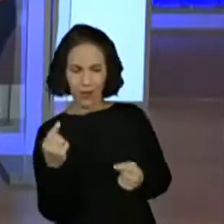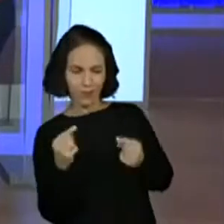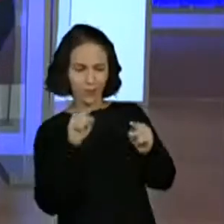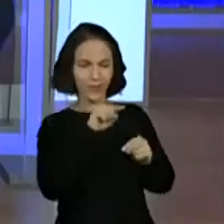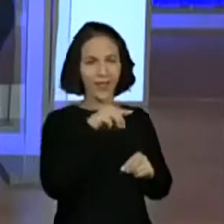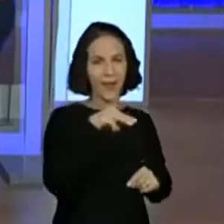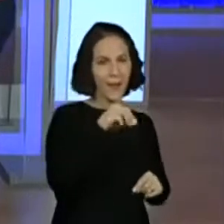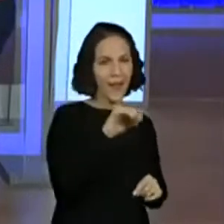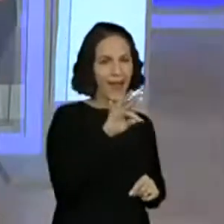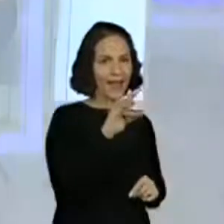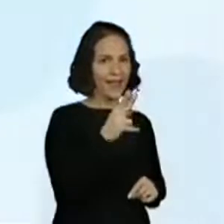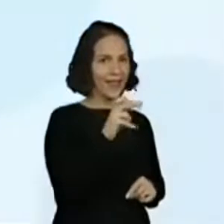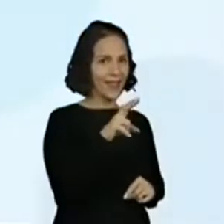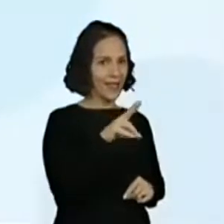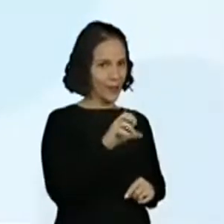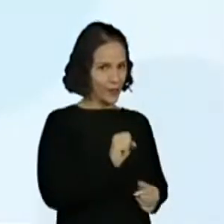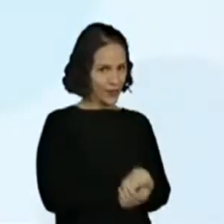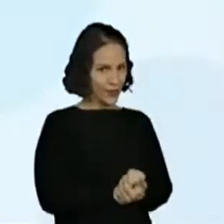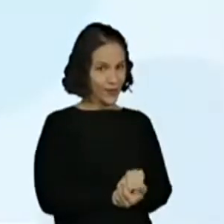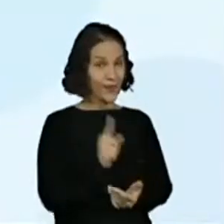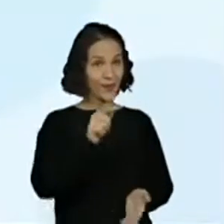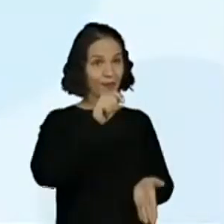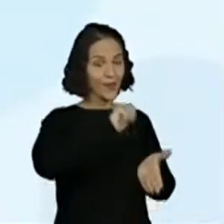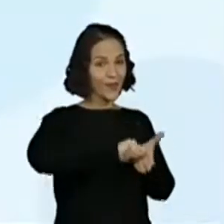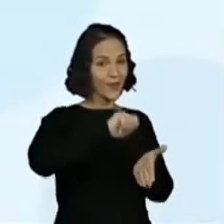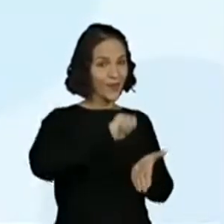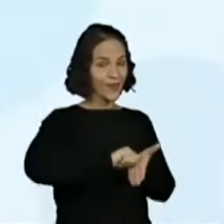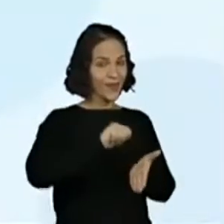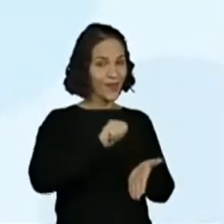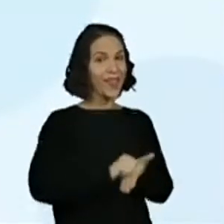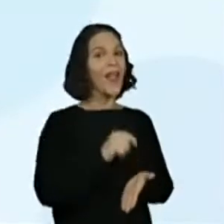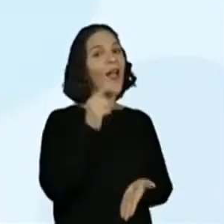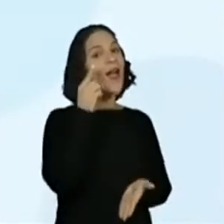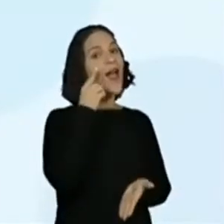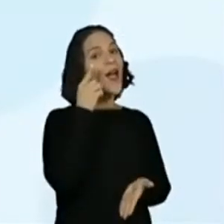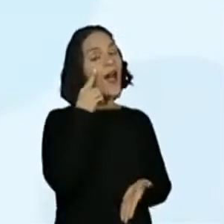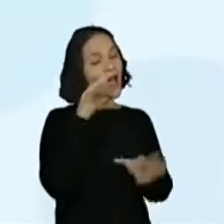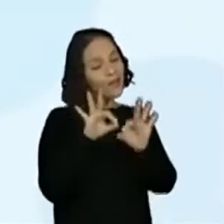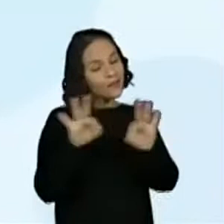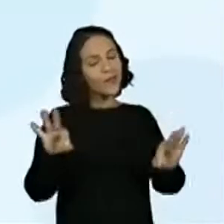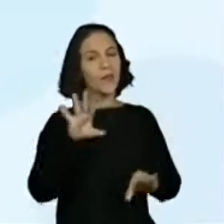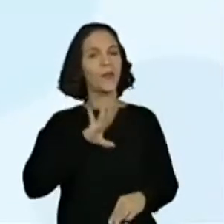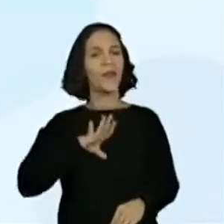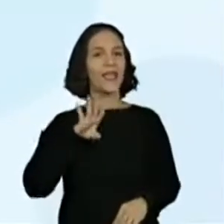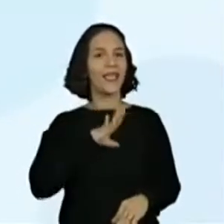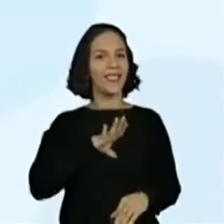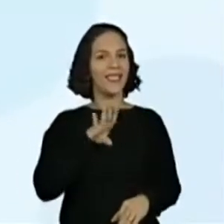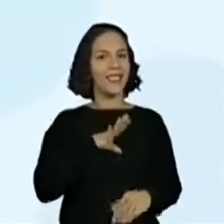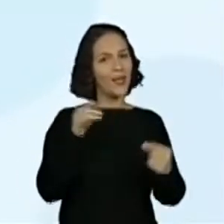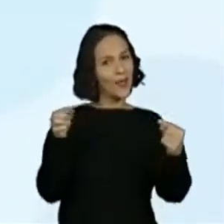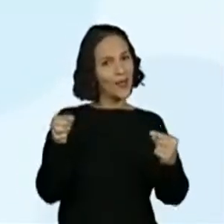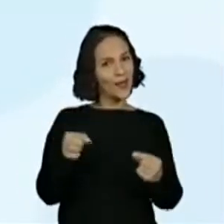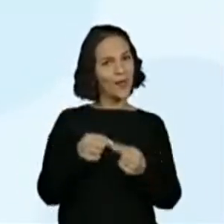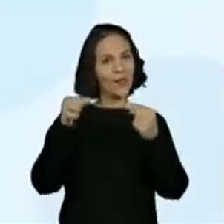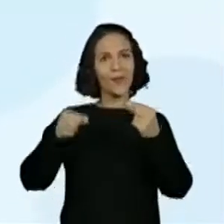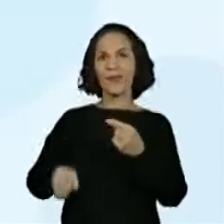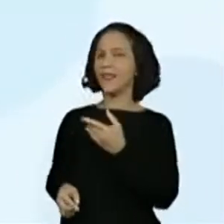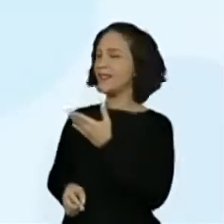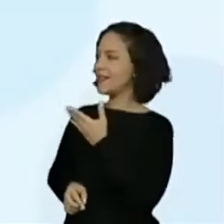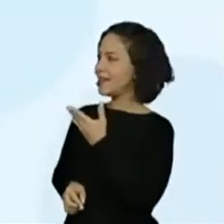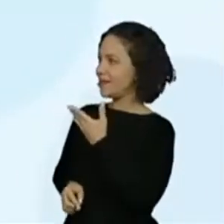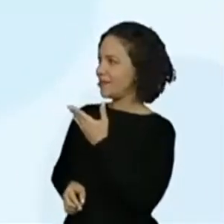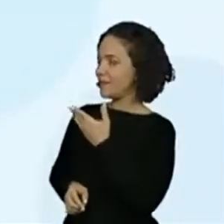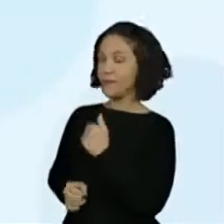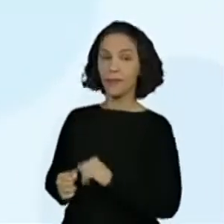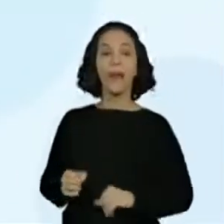Matheus. Ele deve anotar nas cartelas a escrita dos números por extenso, ordenando-os do menor